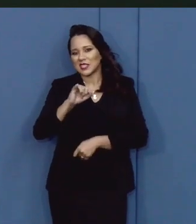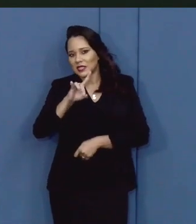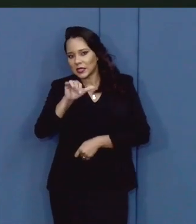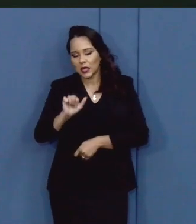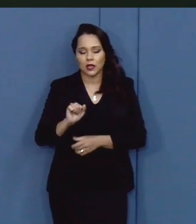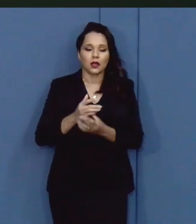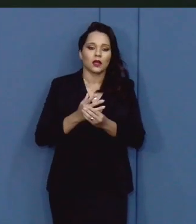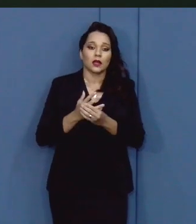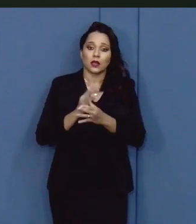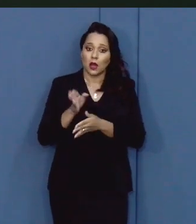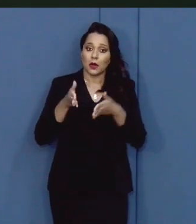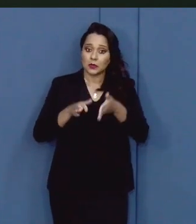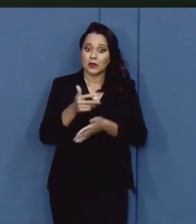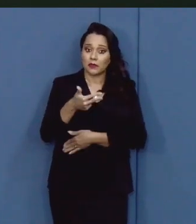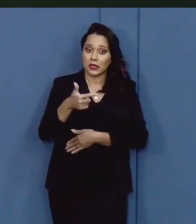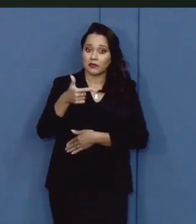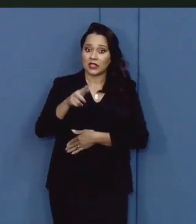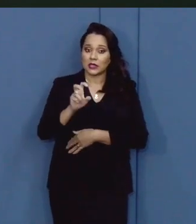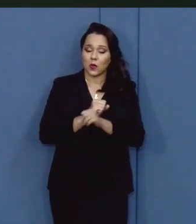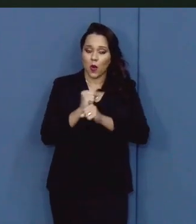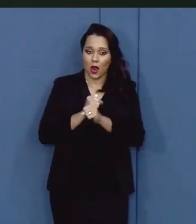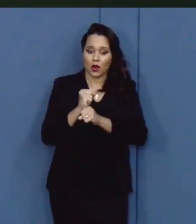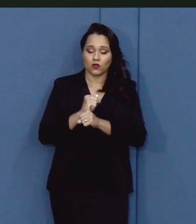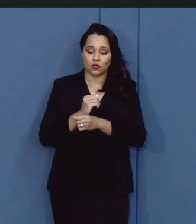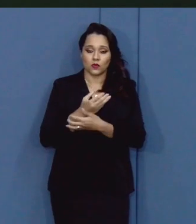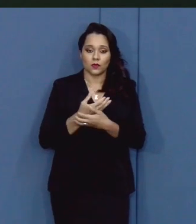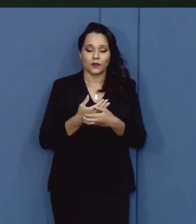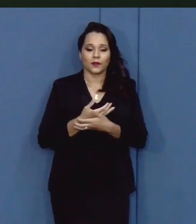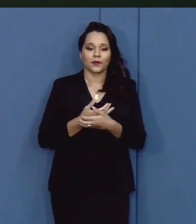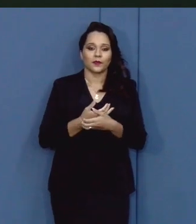fiz parte ao longo desses 25 anos